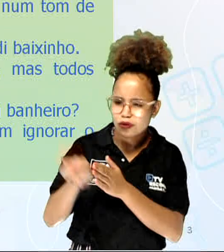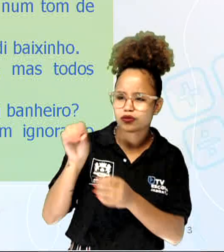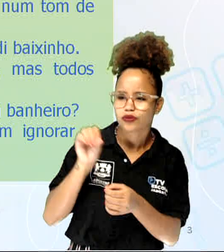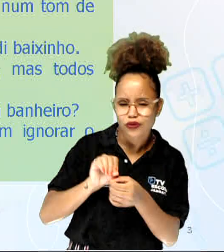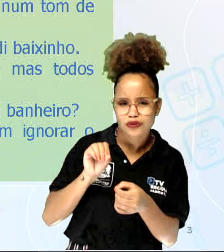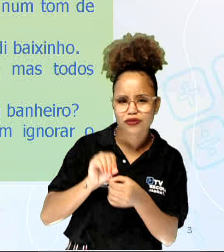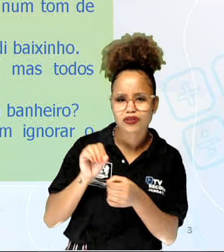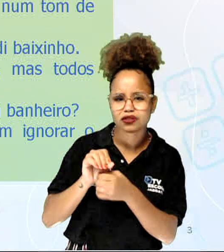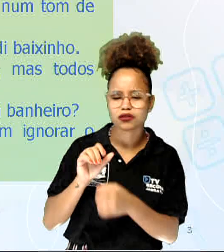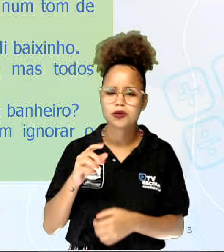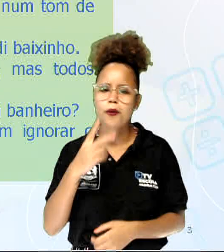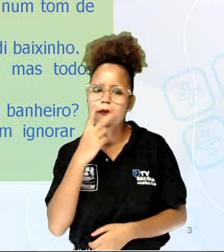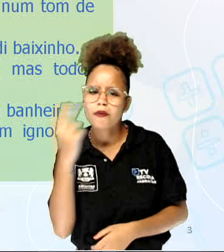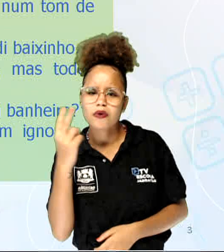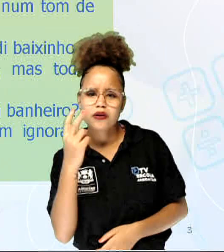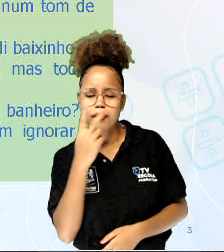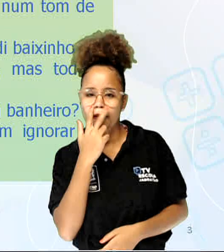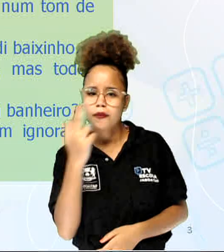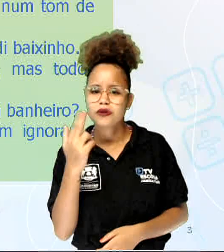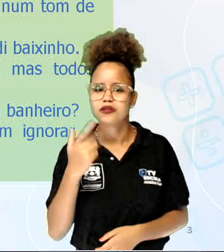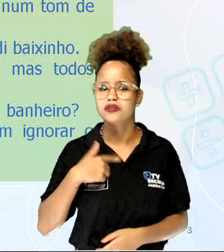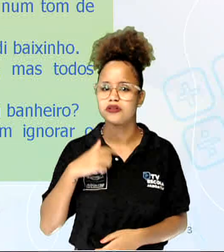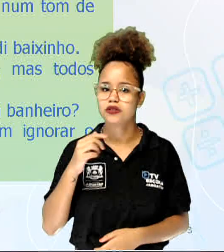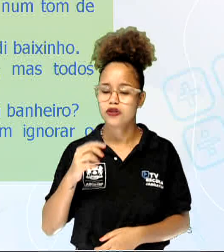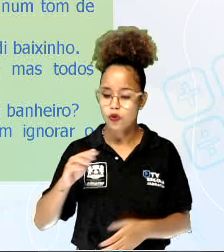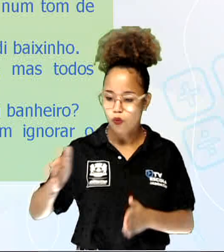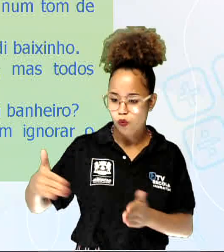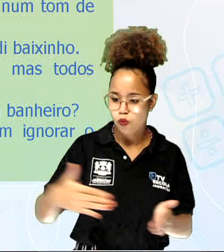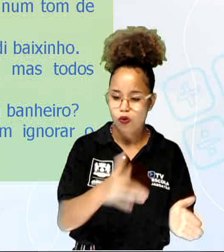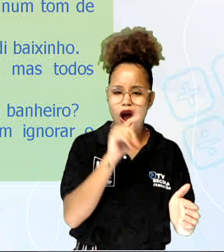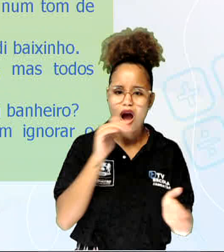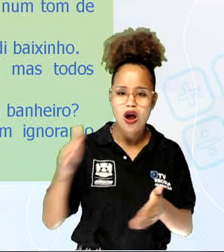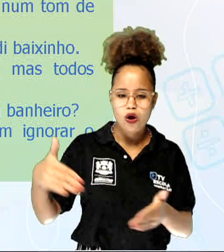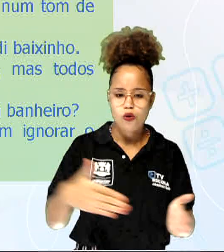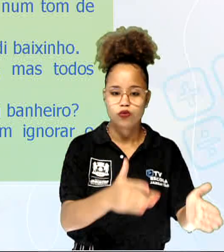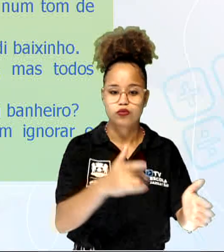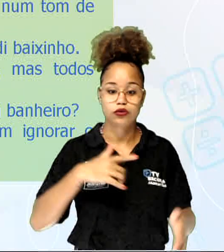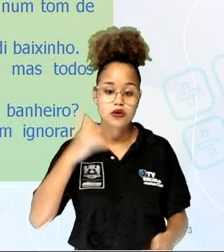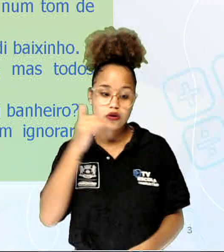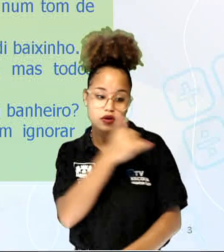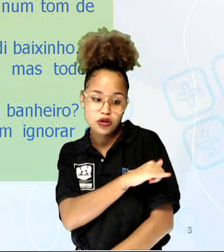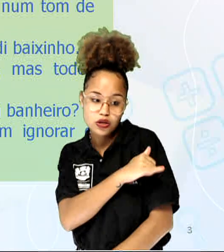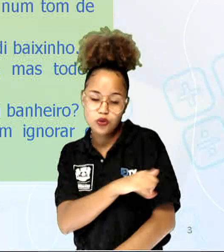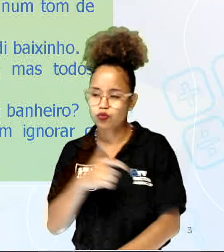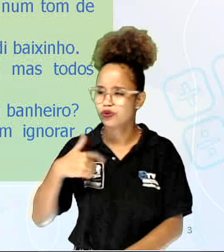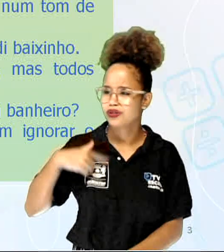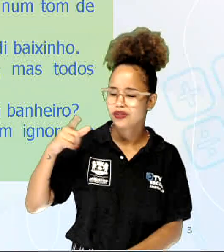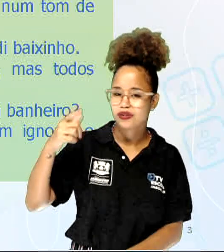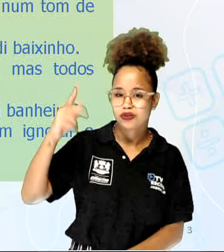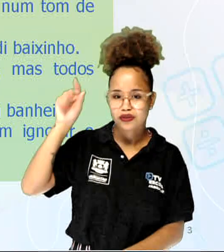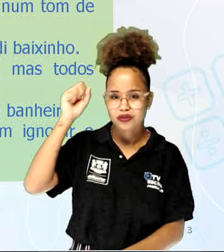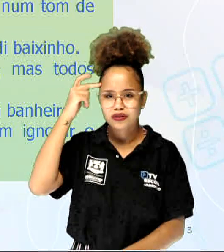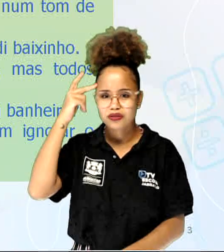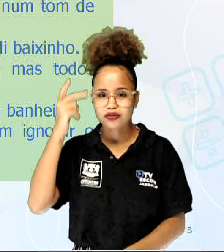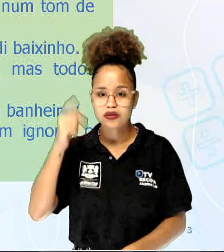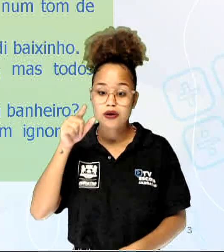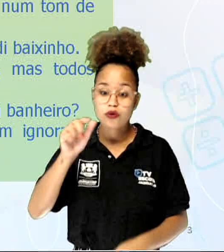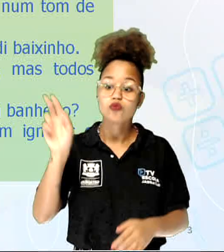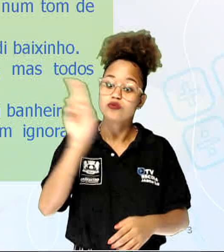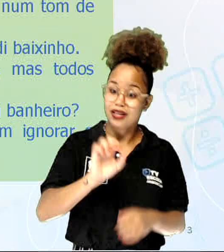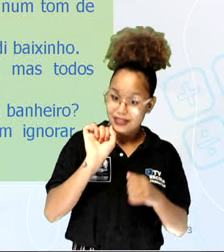no tom de voz que parecia que ela estava no Rio e eu em São Paulo. É para a senhora usar em